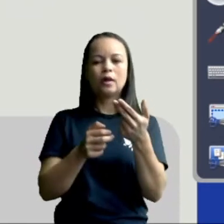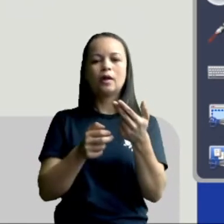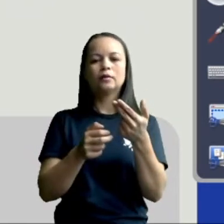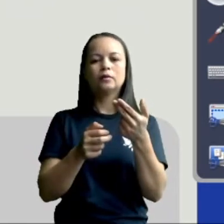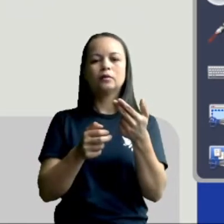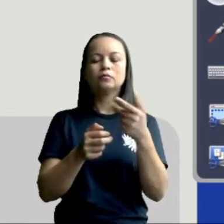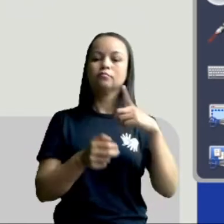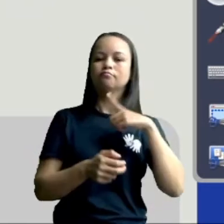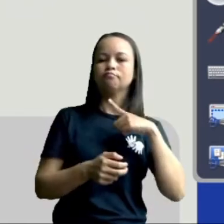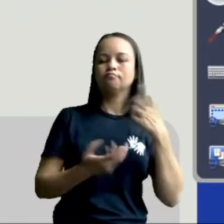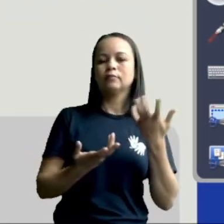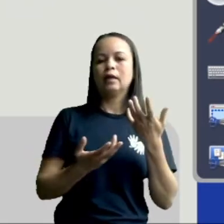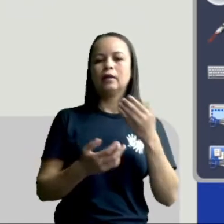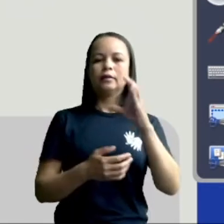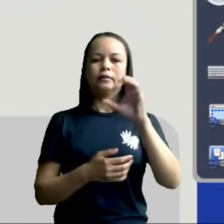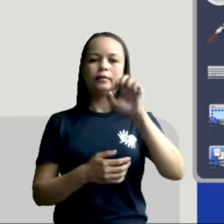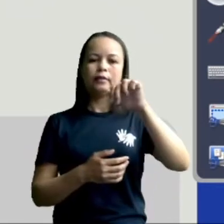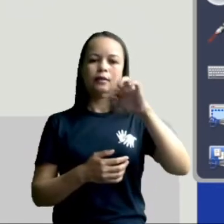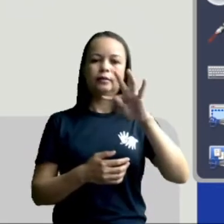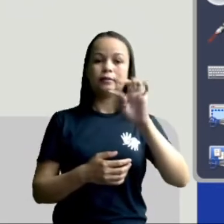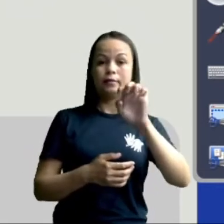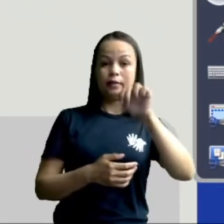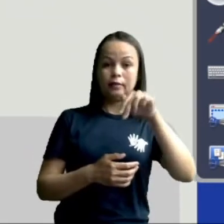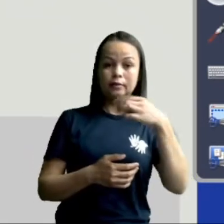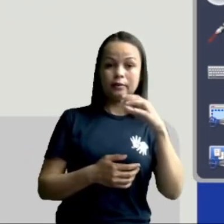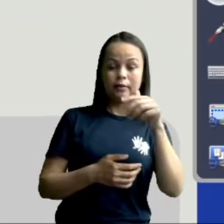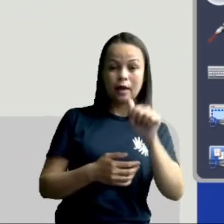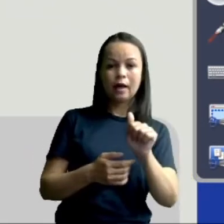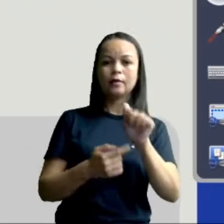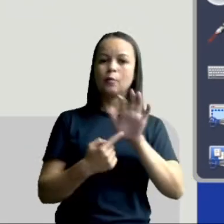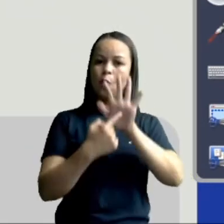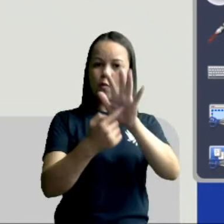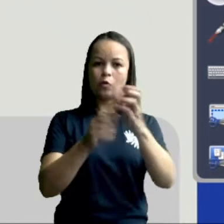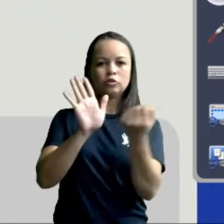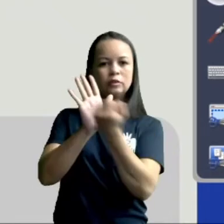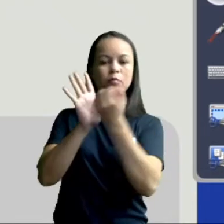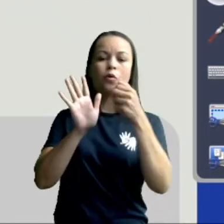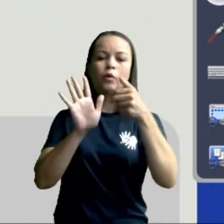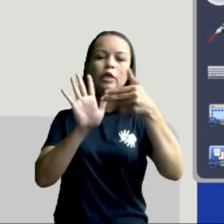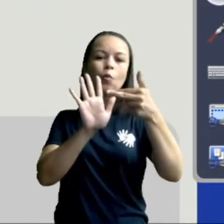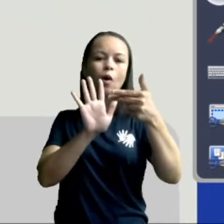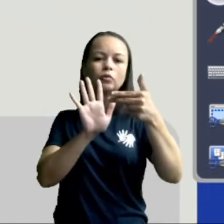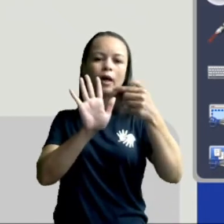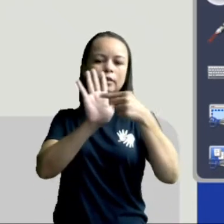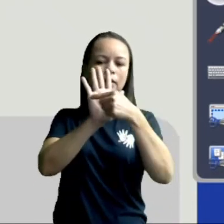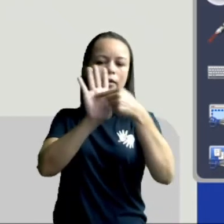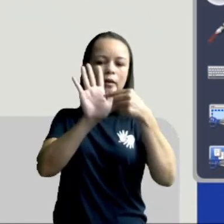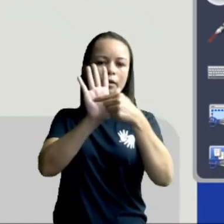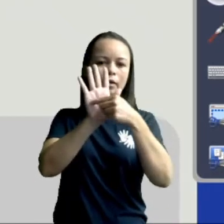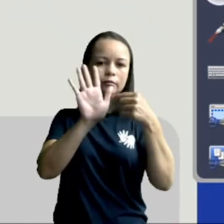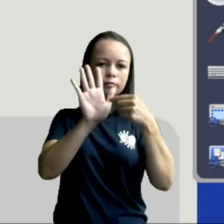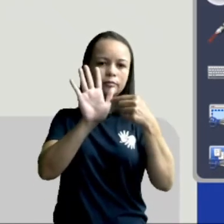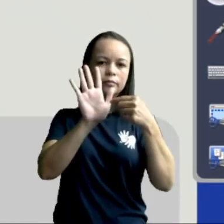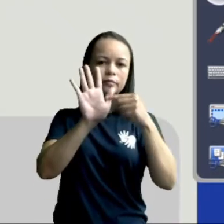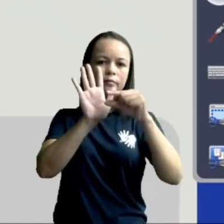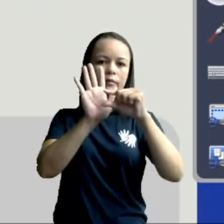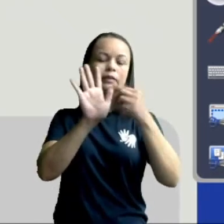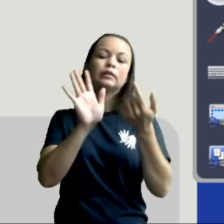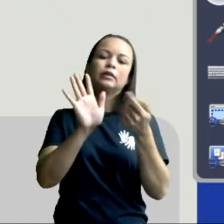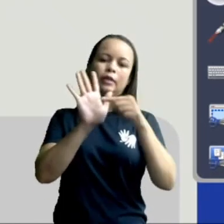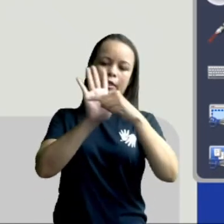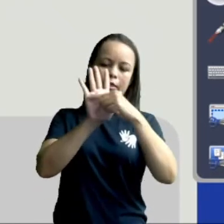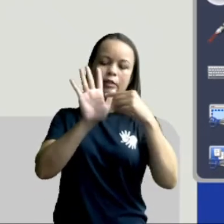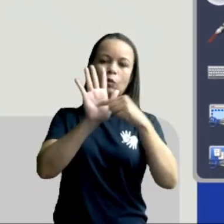sentença, né, que estão relacionadas entre si por este símbolo, a igualdade. Aliás, o símbolo